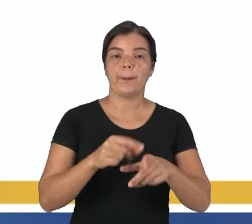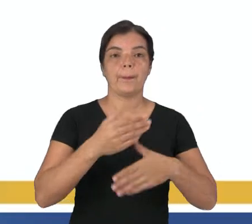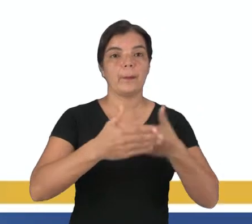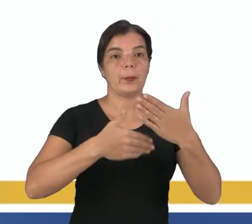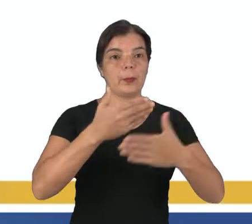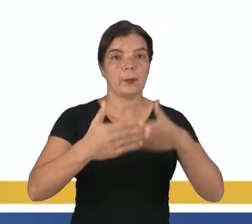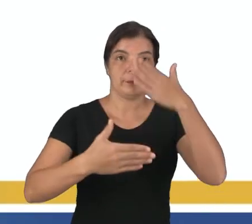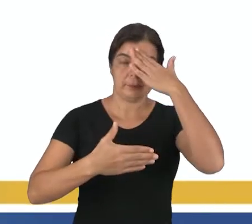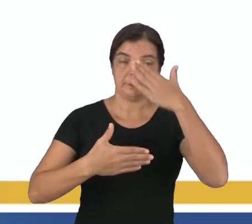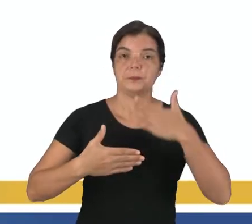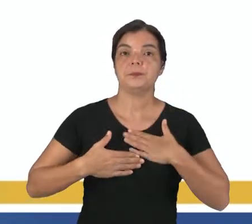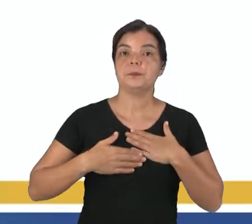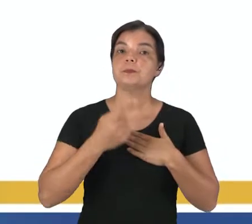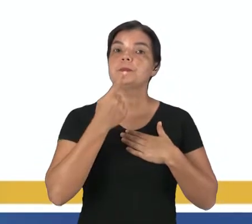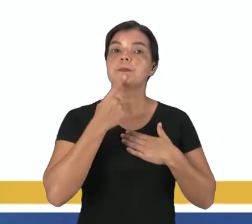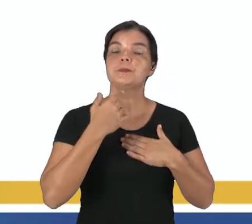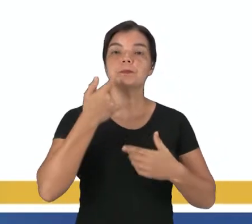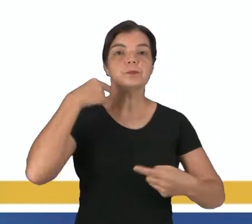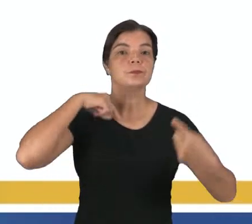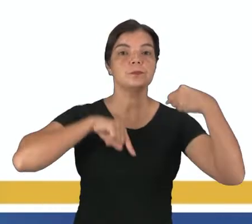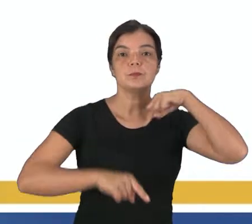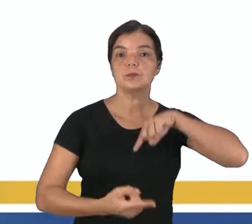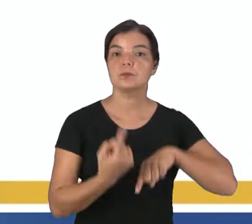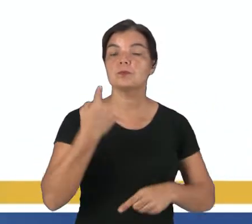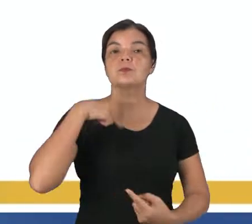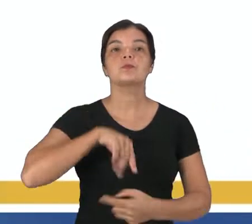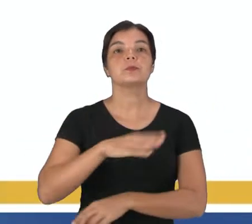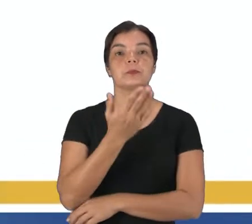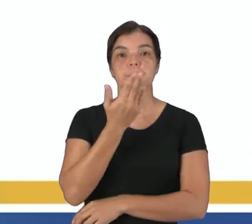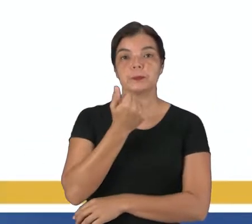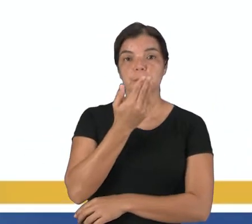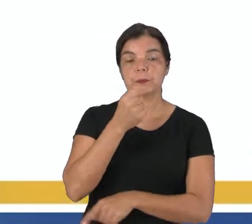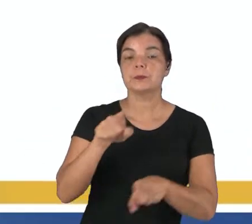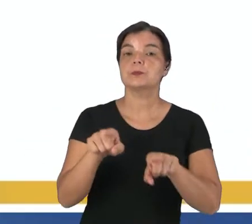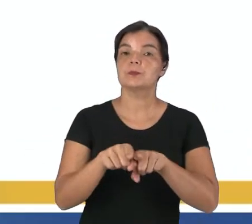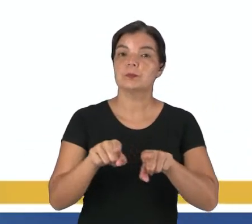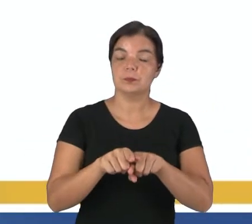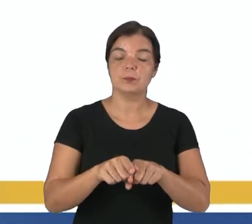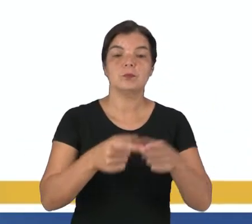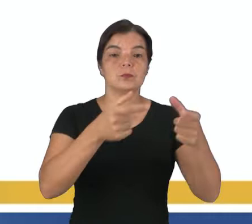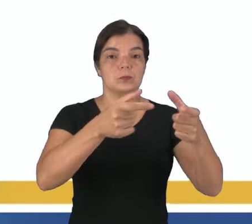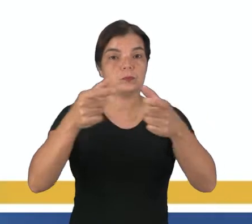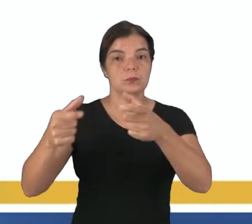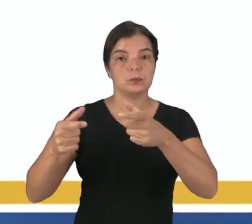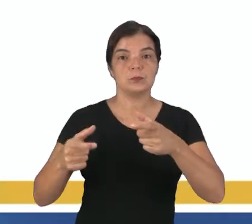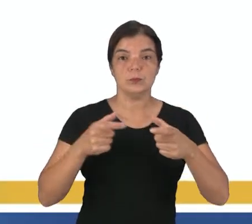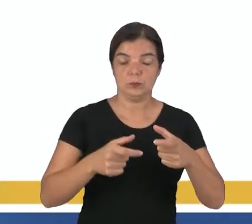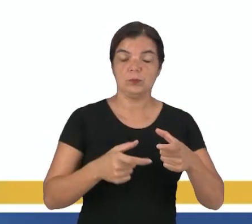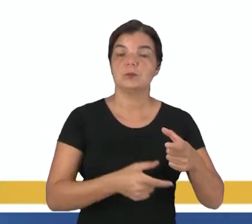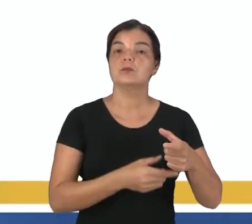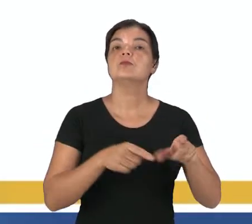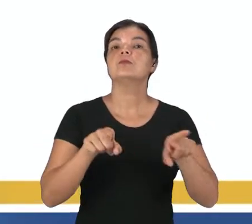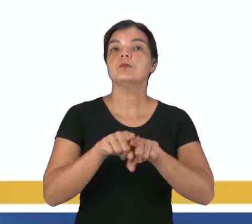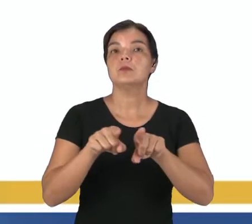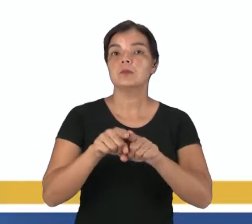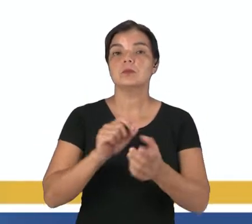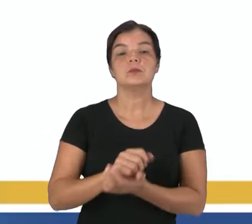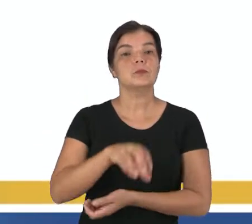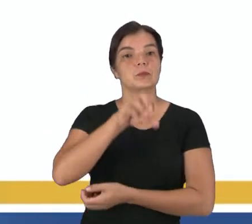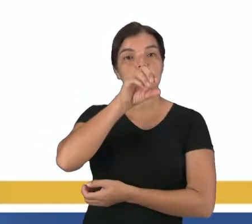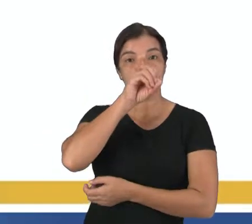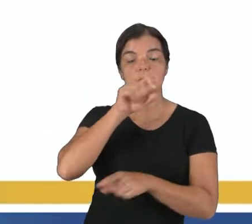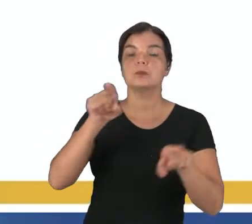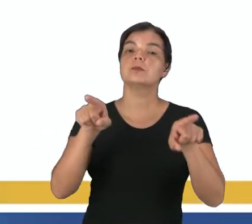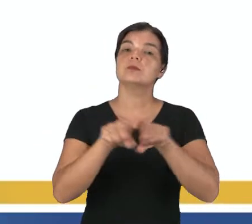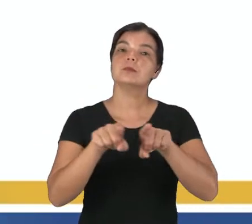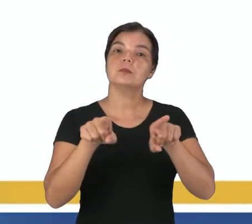passando pelo corpo, o sangue, ele vai deixando o alimento, os nutrientes, nos lugares devidos, nos órgãos devidos,